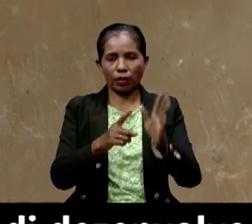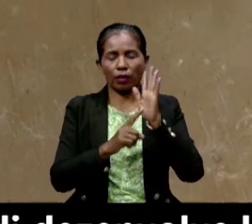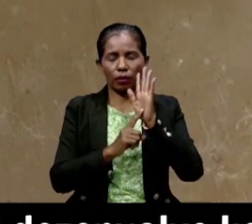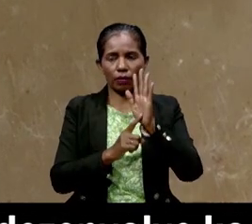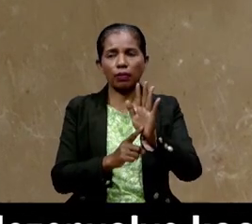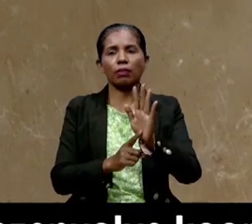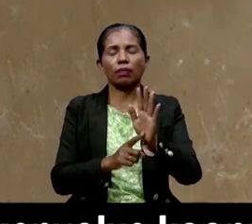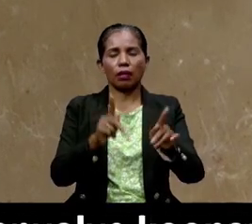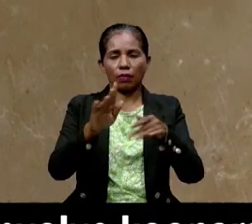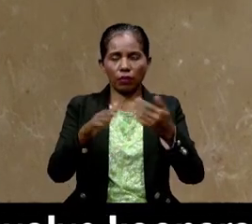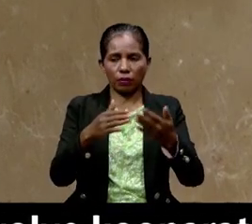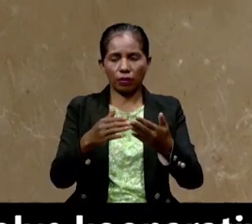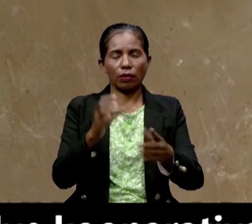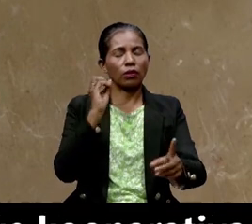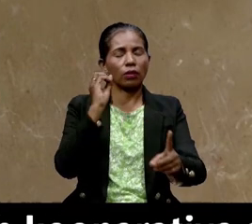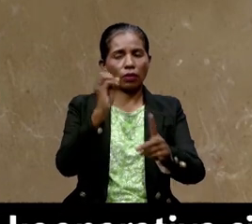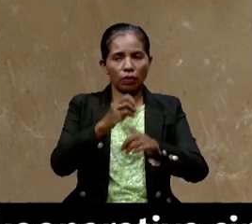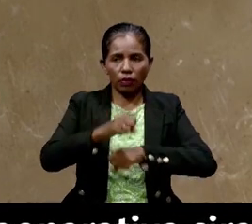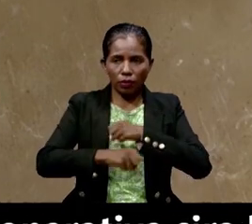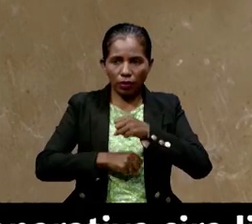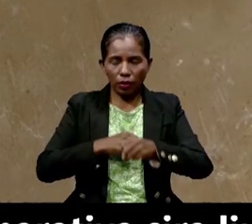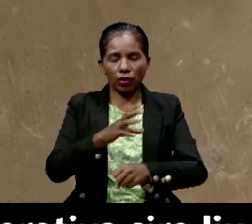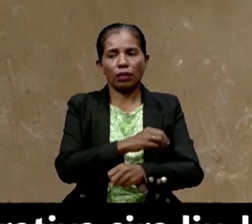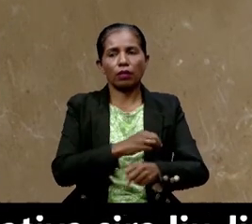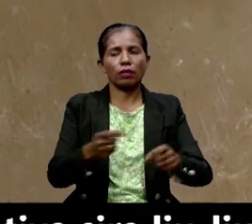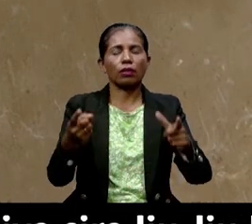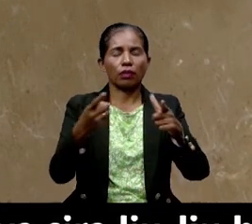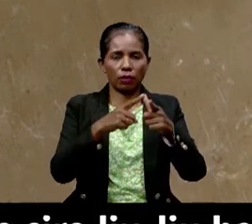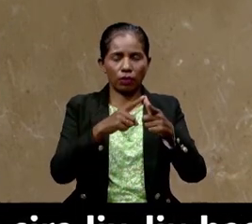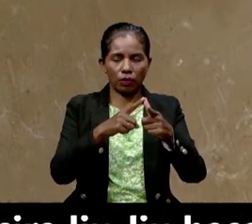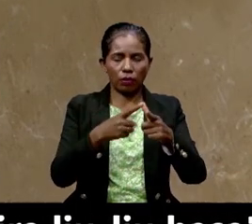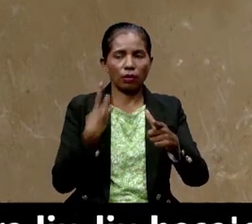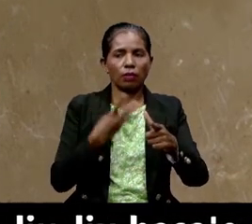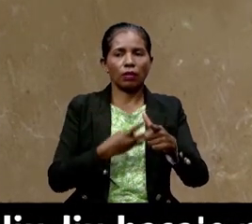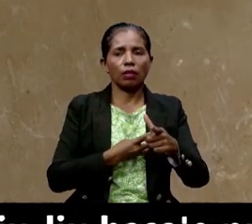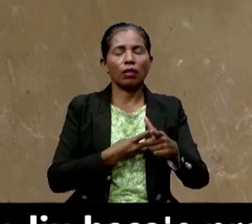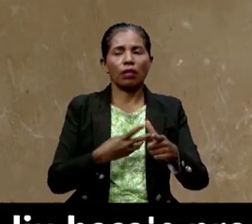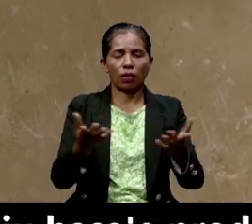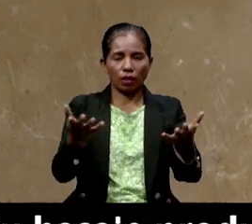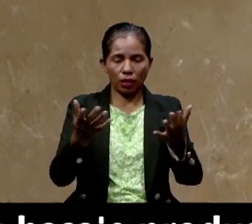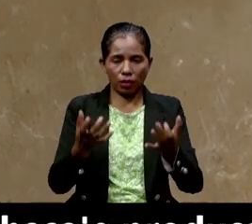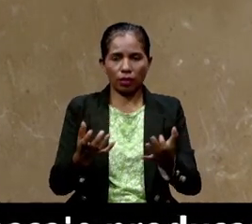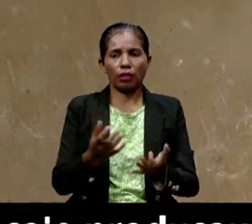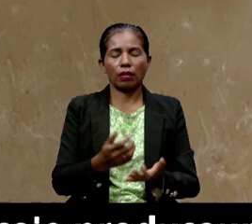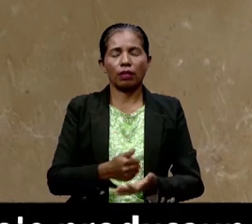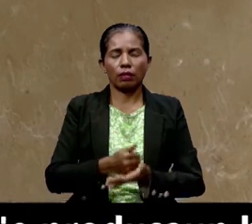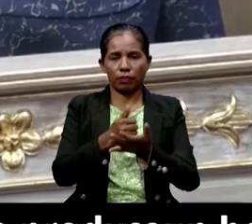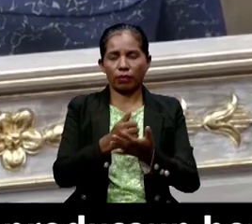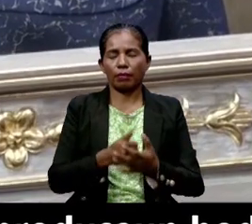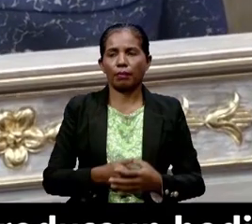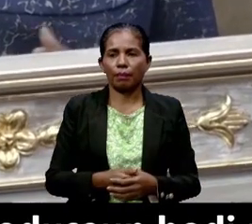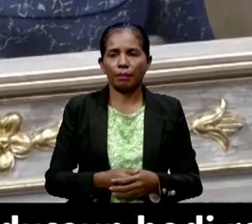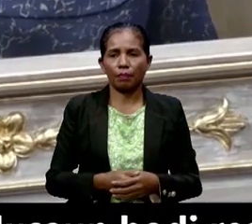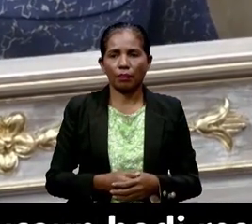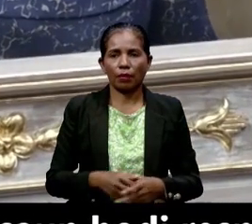vontades, consentindo sacrifícios incomensuráveis para personificarem a humanidade. E